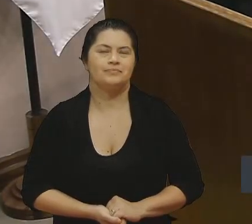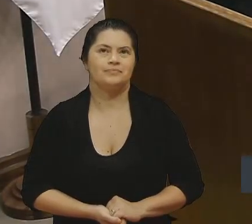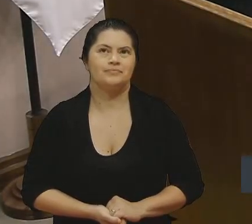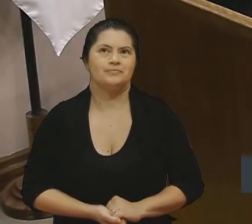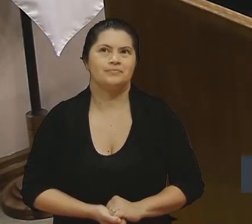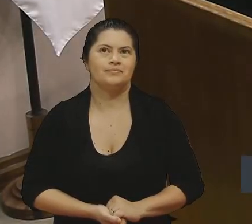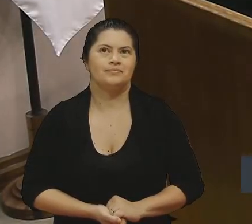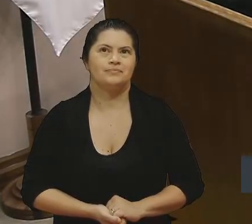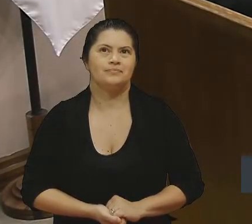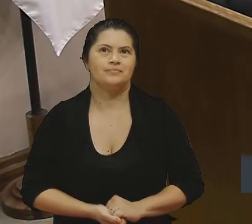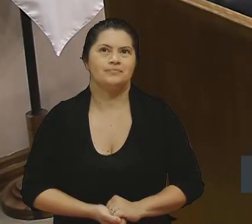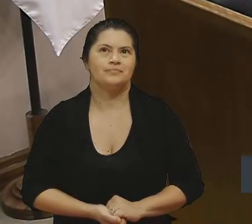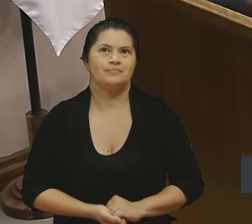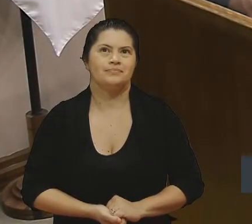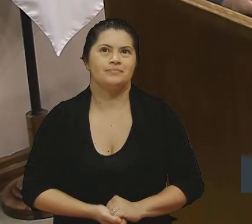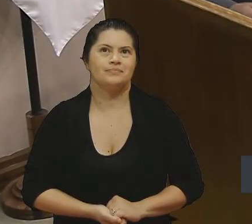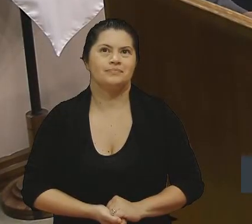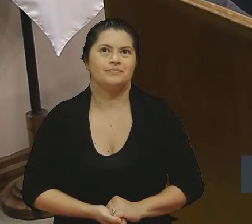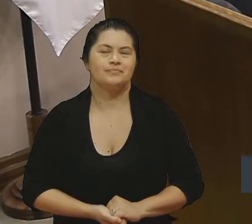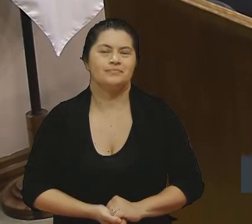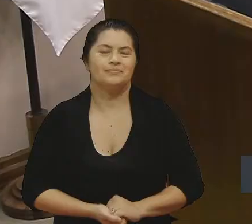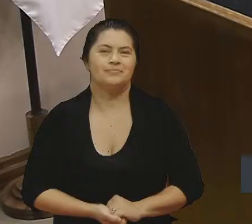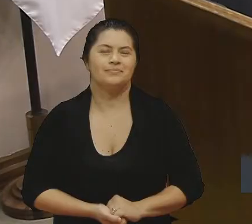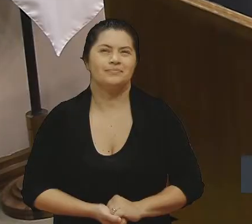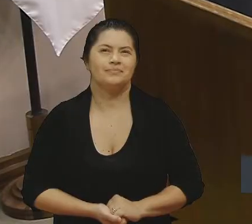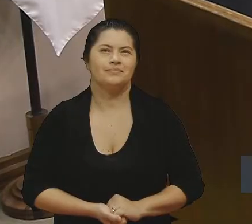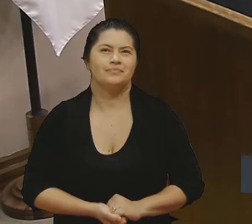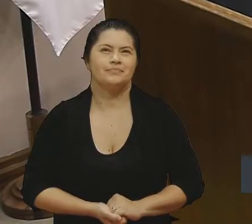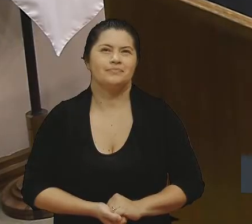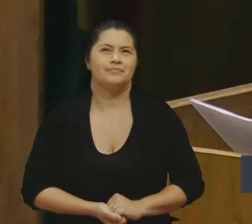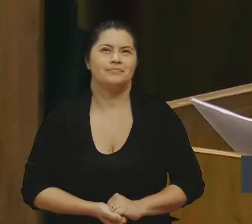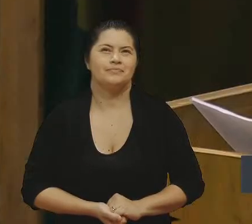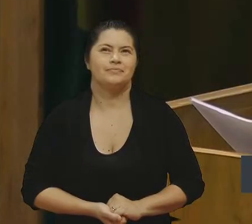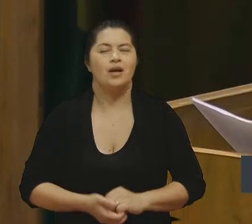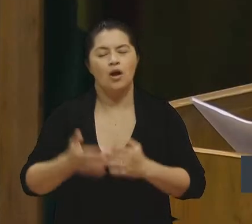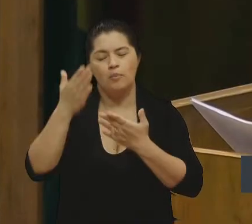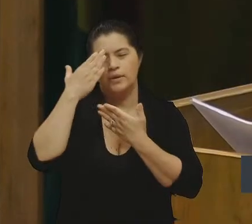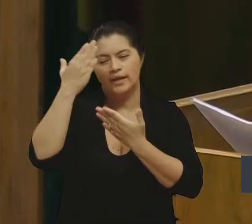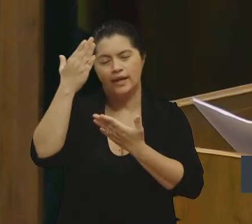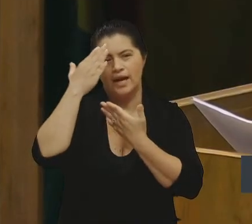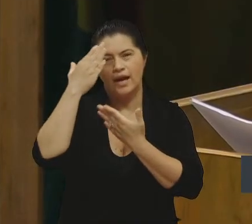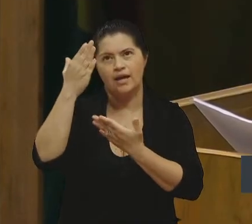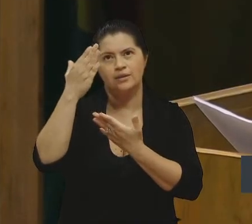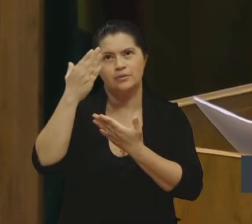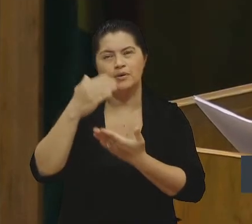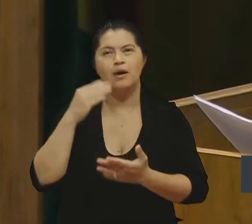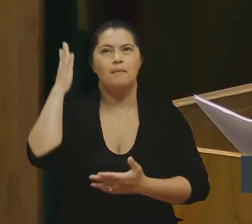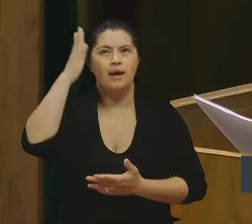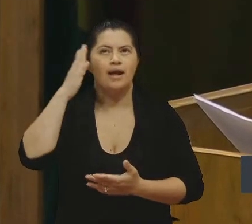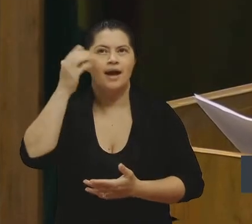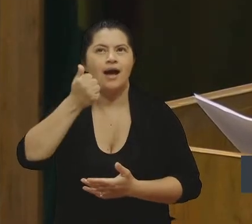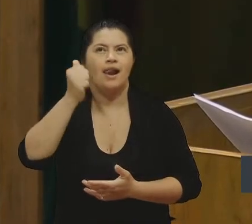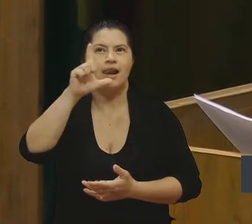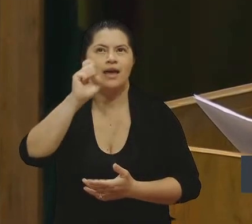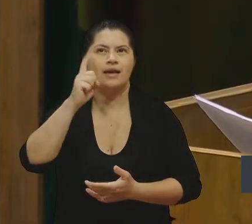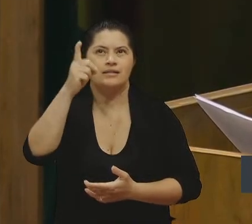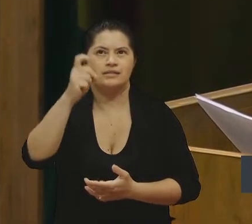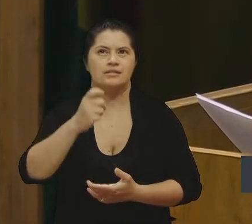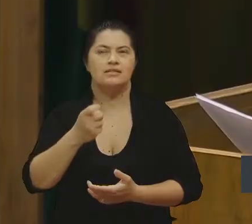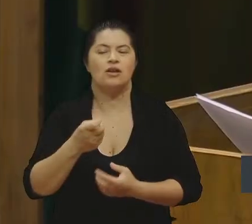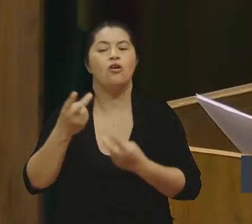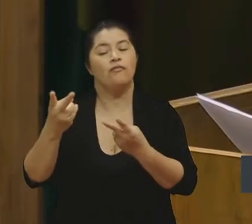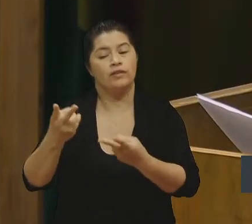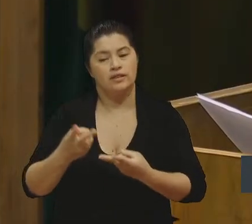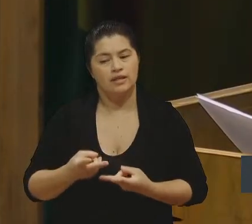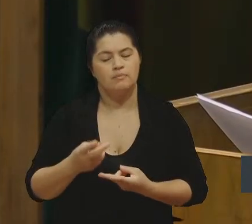Não vou utilizar o banquinho porque não precisa, né? Então, nós agradecemos a brilhante palestra do Alex e convidamos o vereador